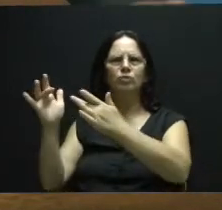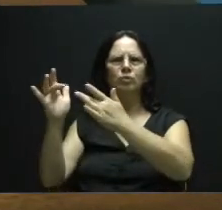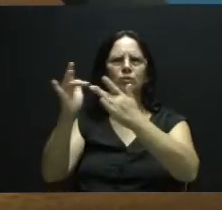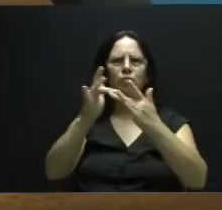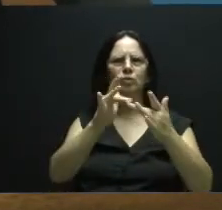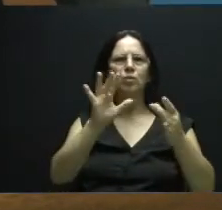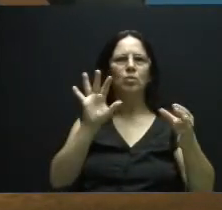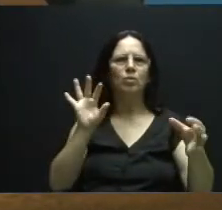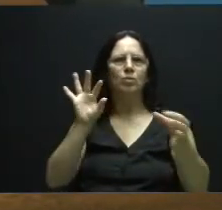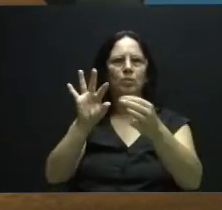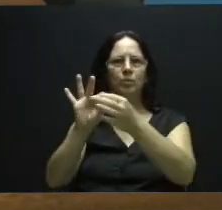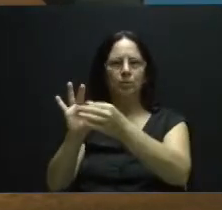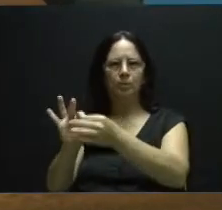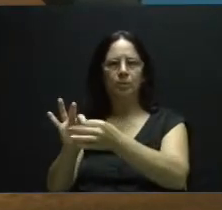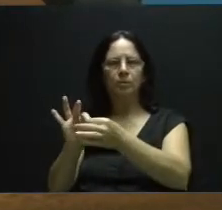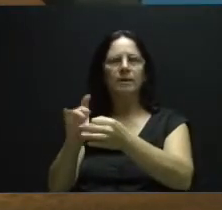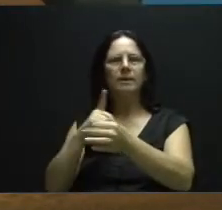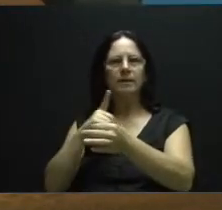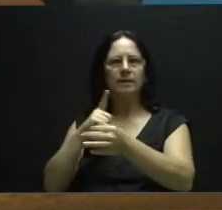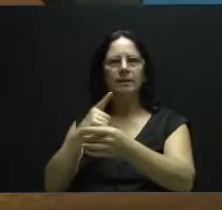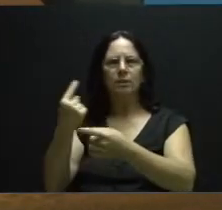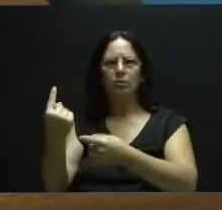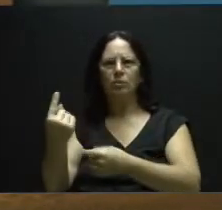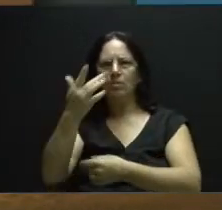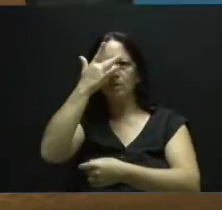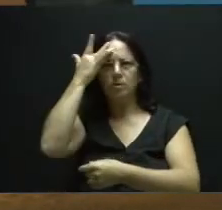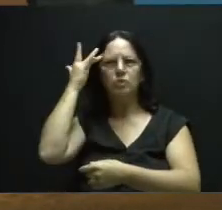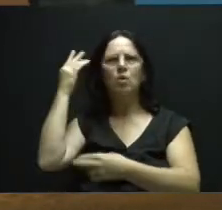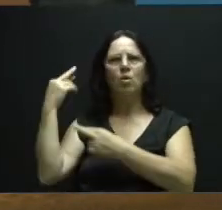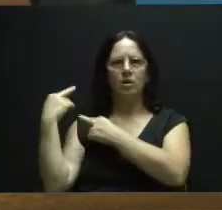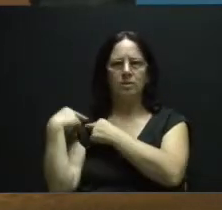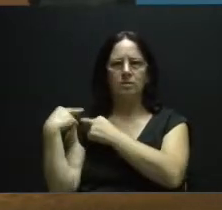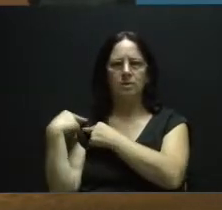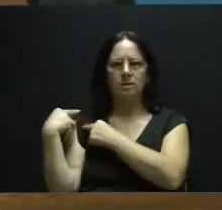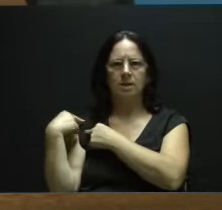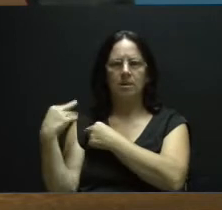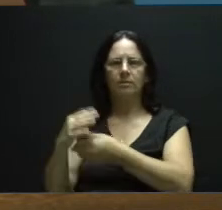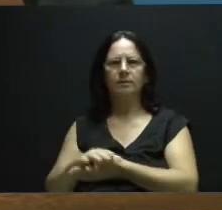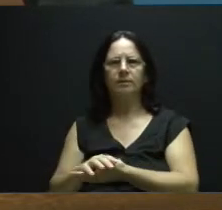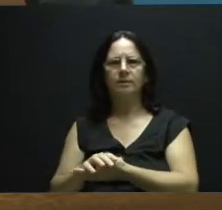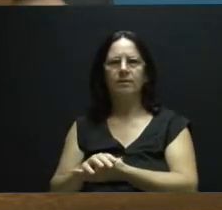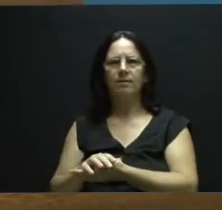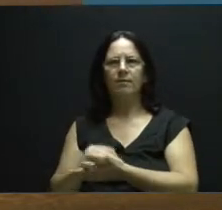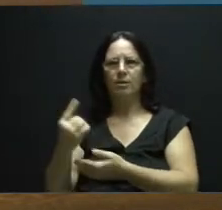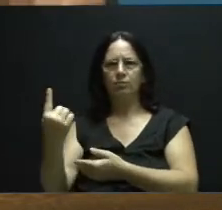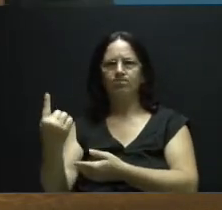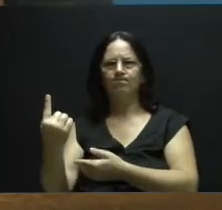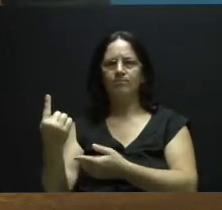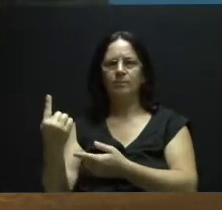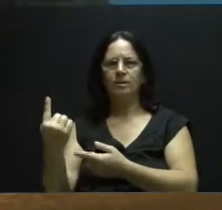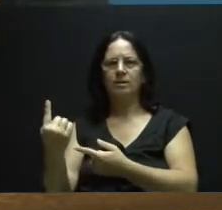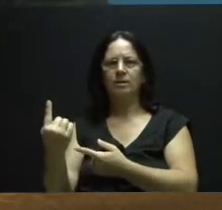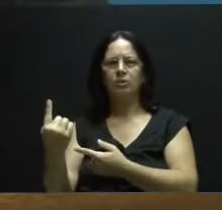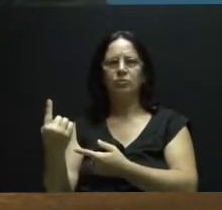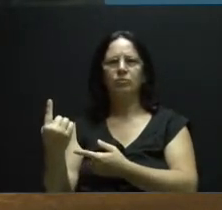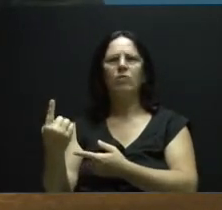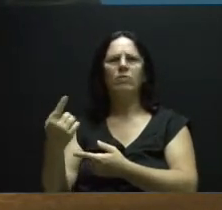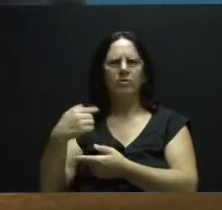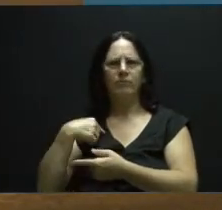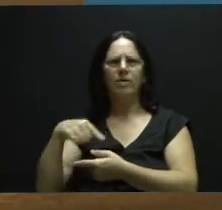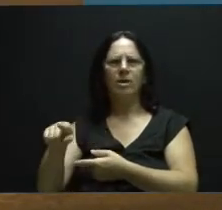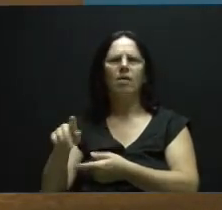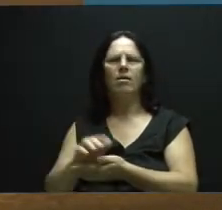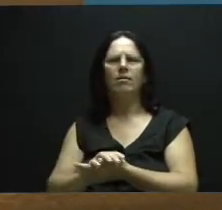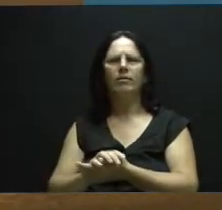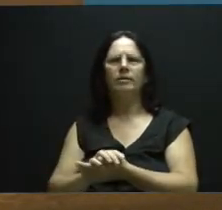próprio foi dito é existe um técnico só que esse técnico gente você não pode como um time de futebol você vai lá o presidente